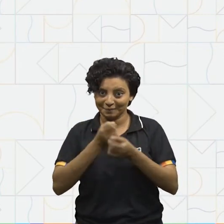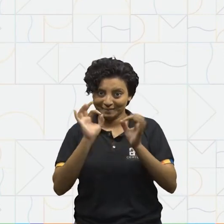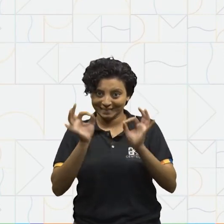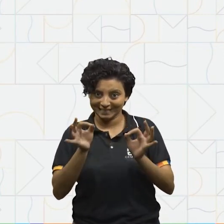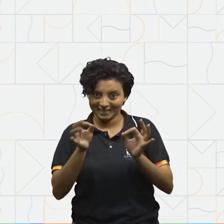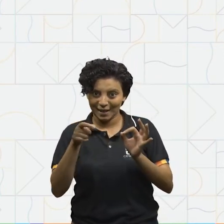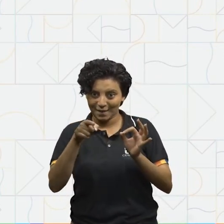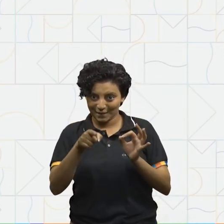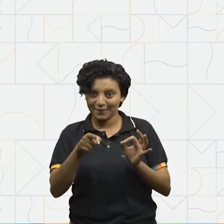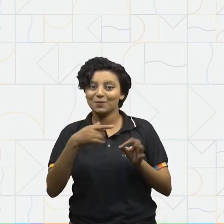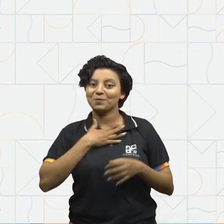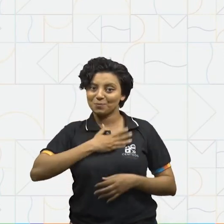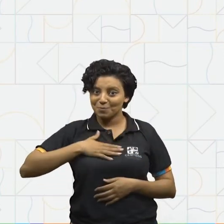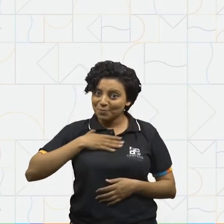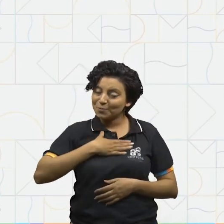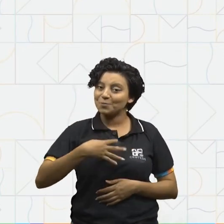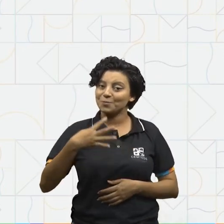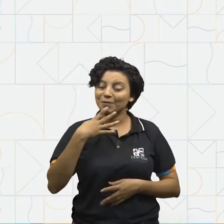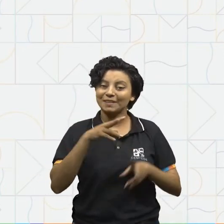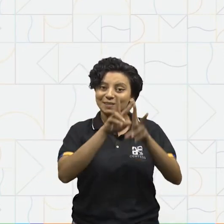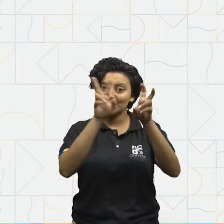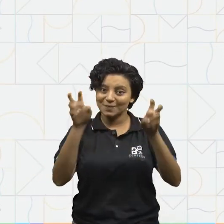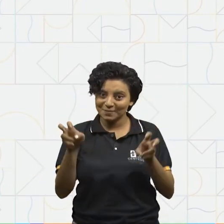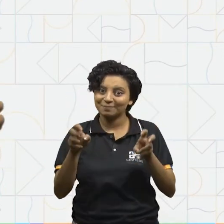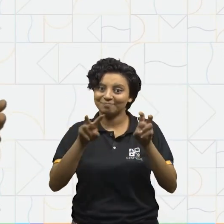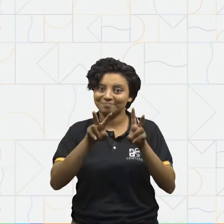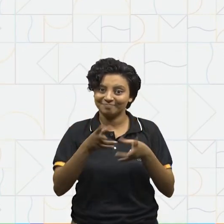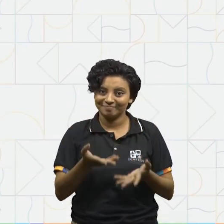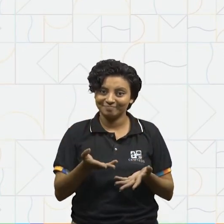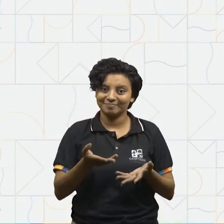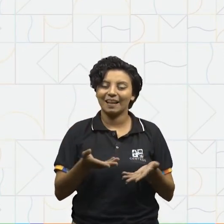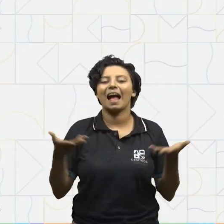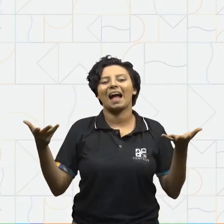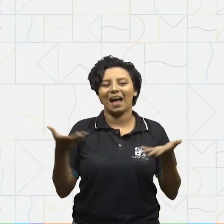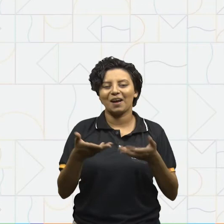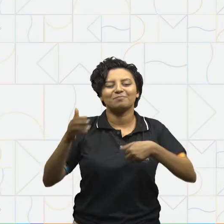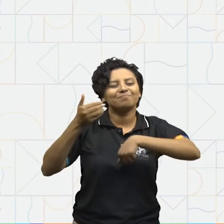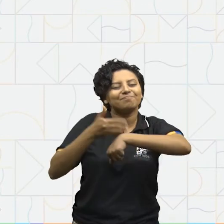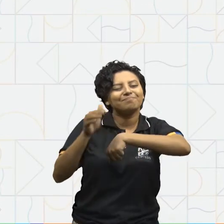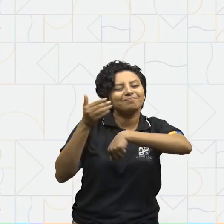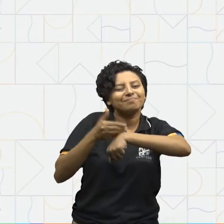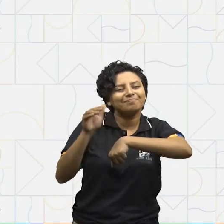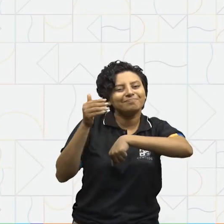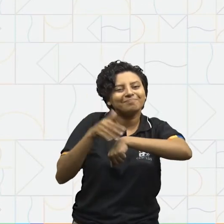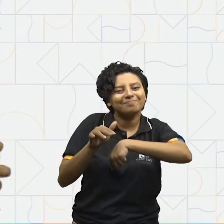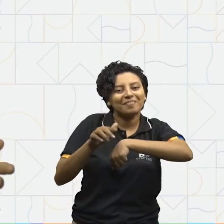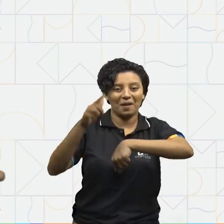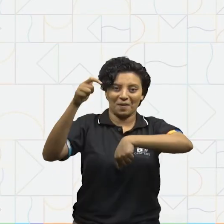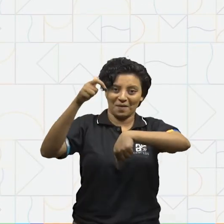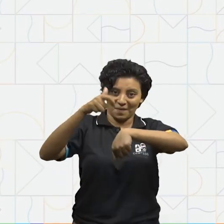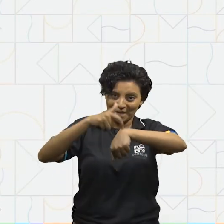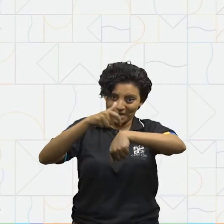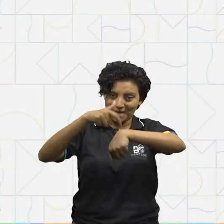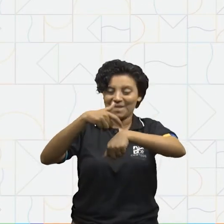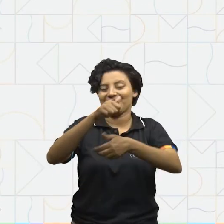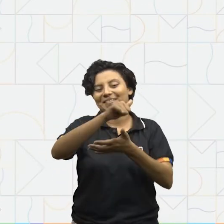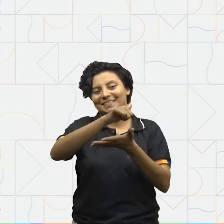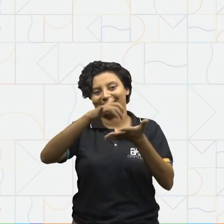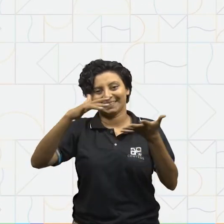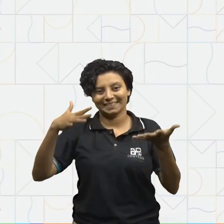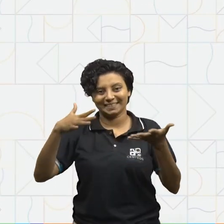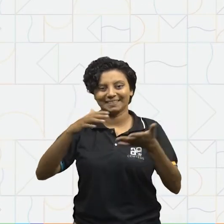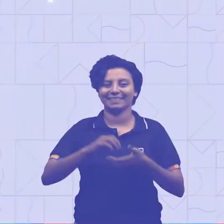aí, gostou de conhecer um pouco sobre esse assunto? Agora vamos testar os nossos conhecimentos. Acompanhe comigo a hora